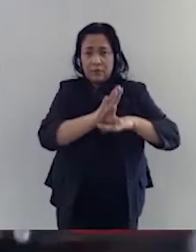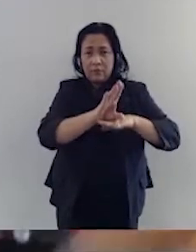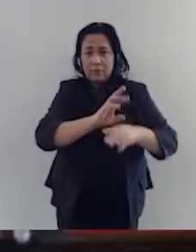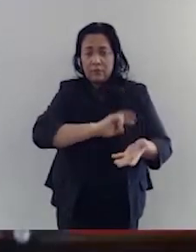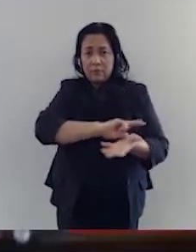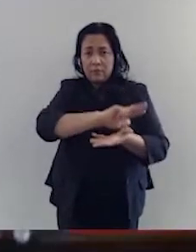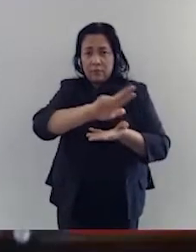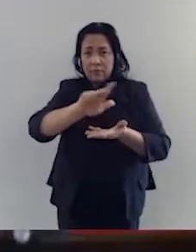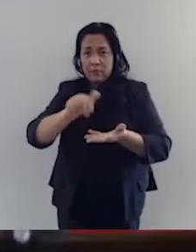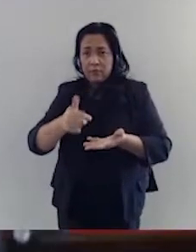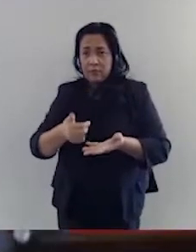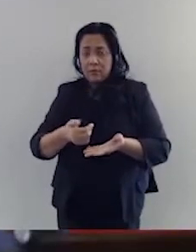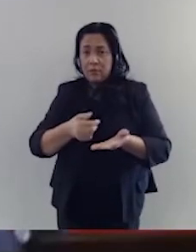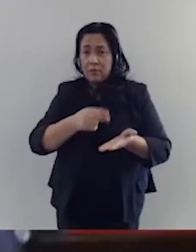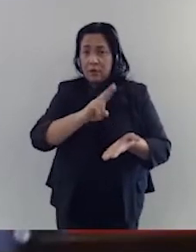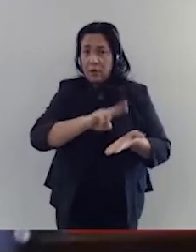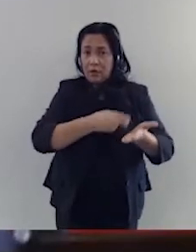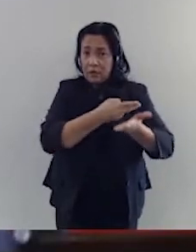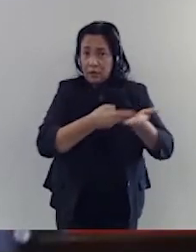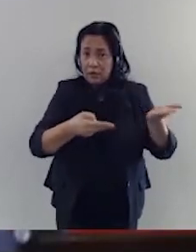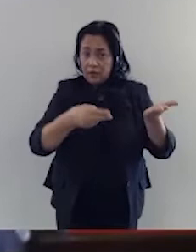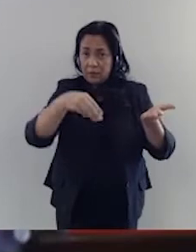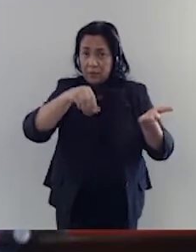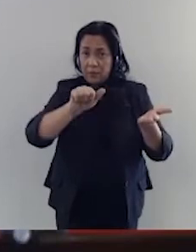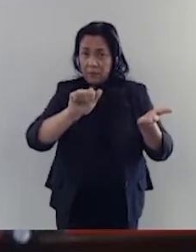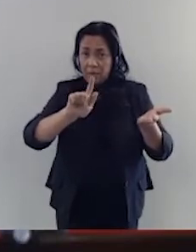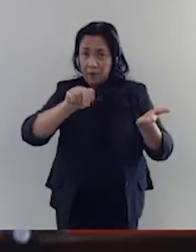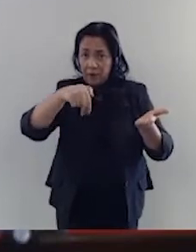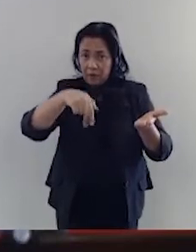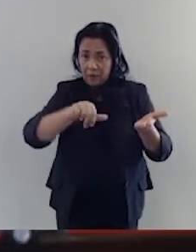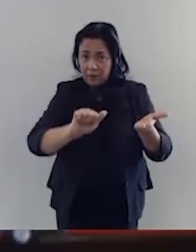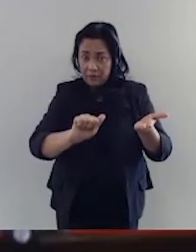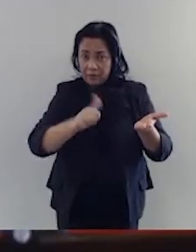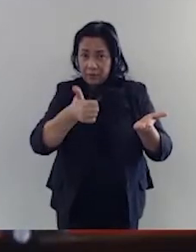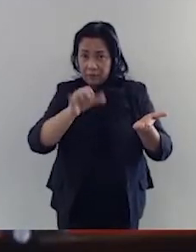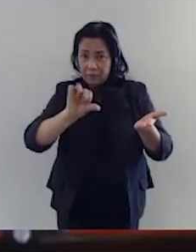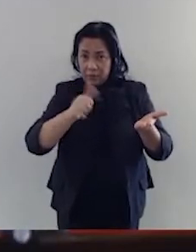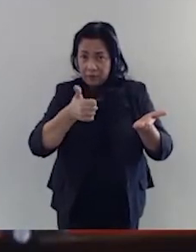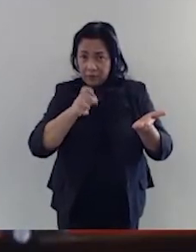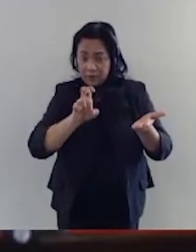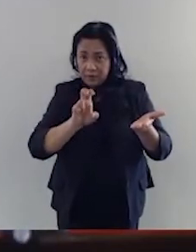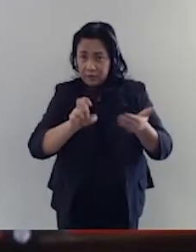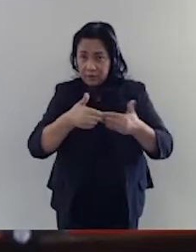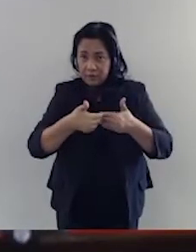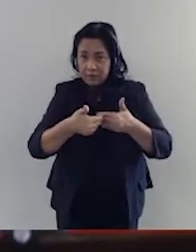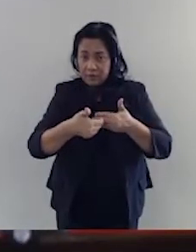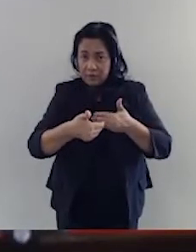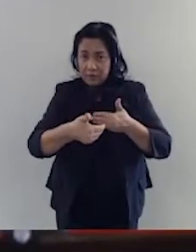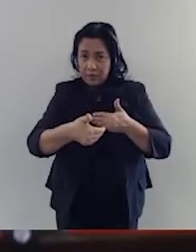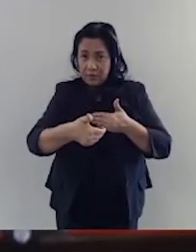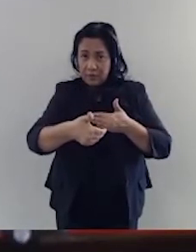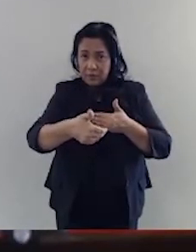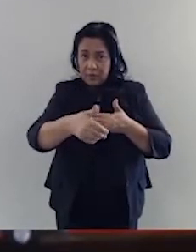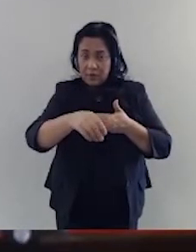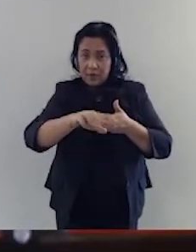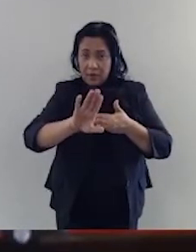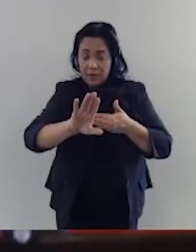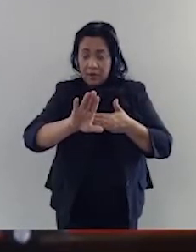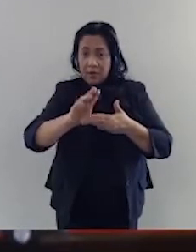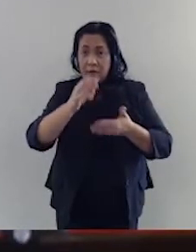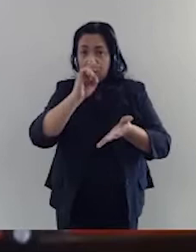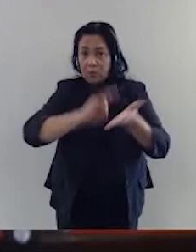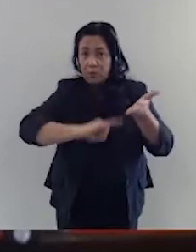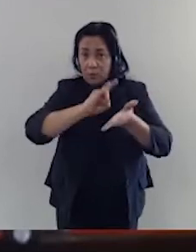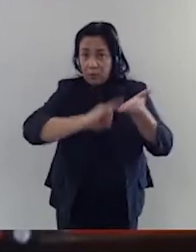desde a Carta Magna de 1215, com o Due Process of Law, passando pelo Bill of Rights, em inglês, de